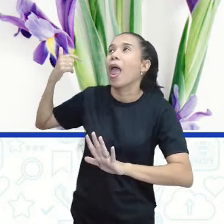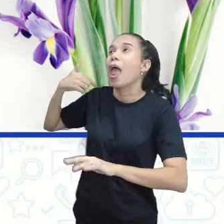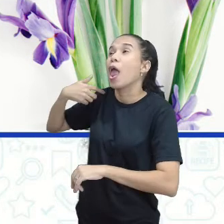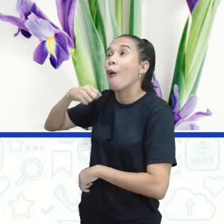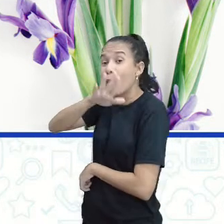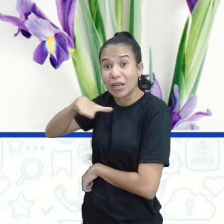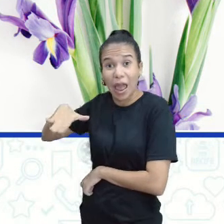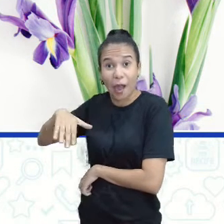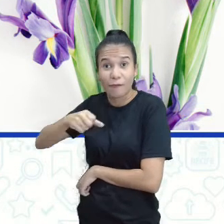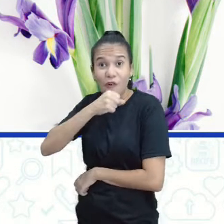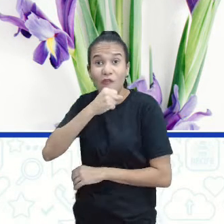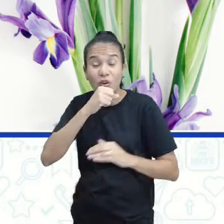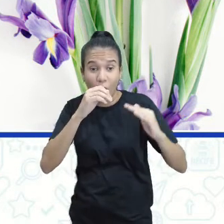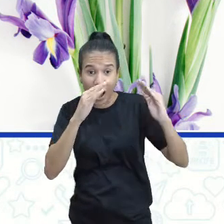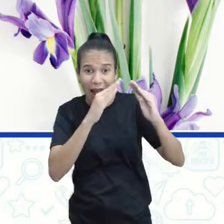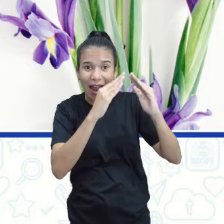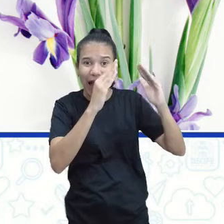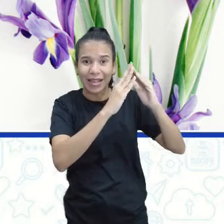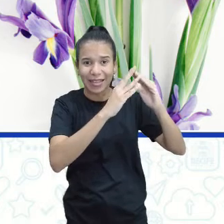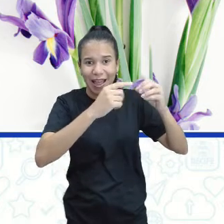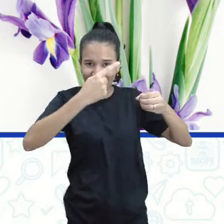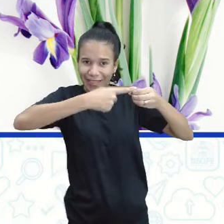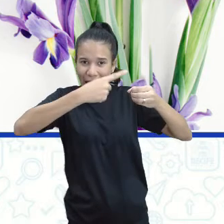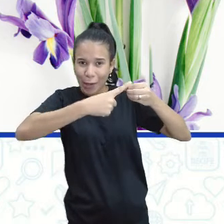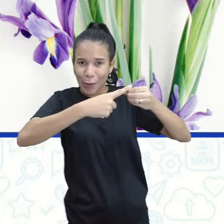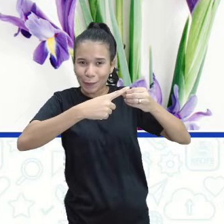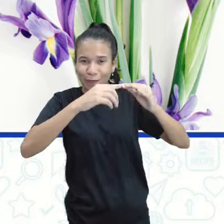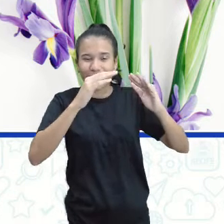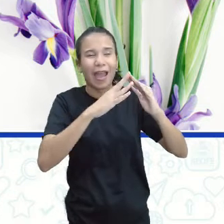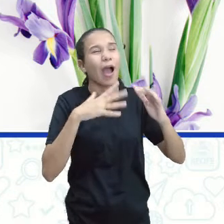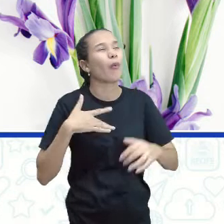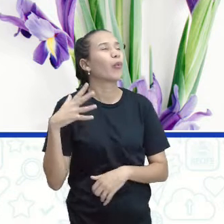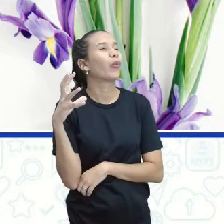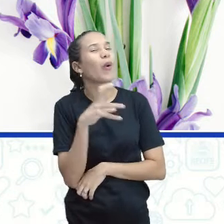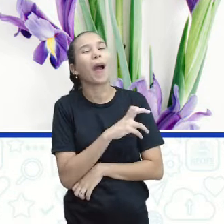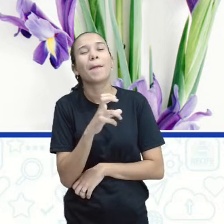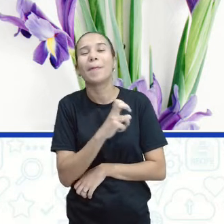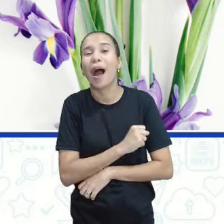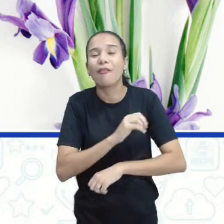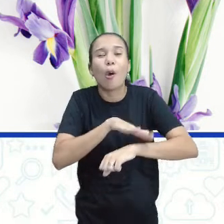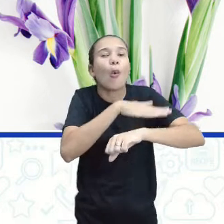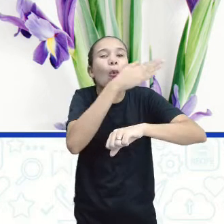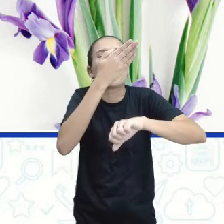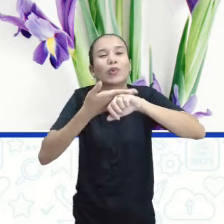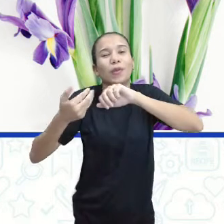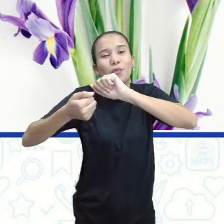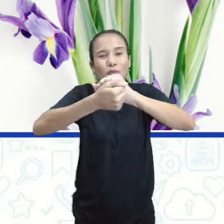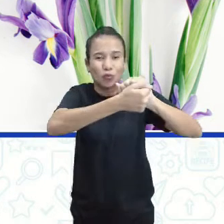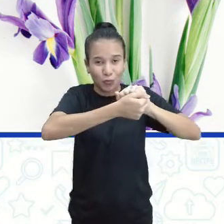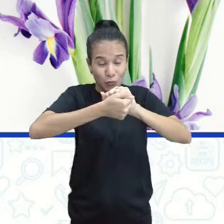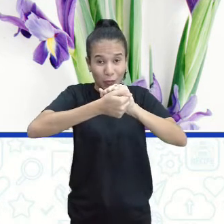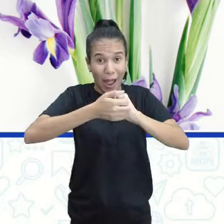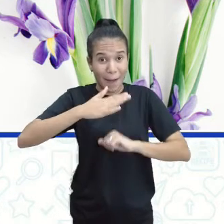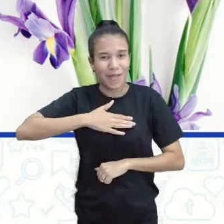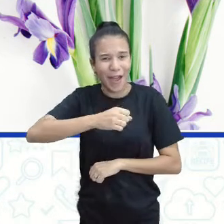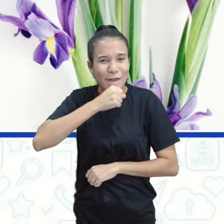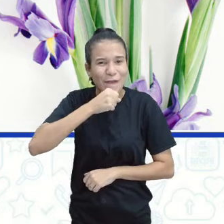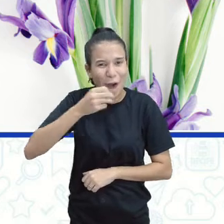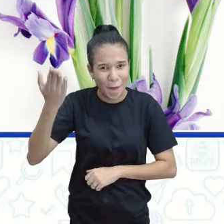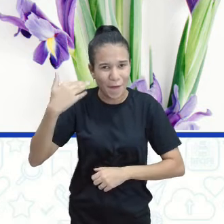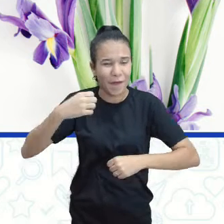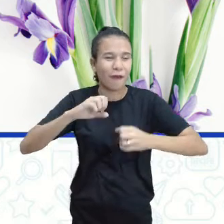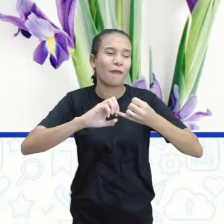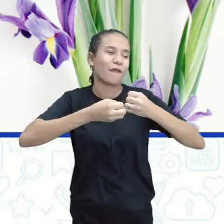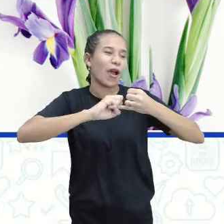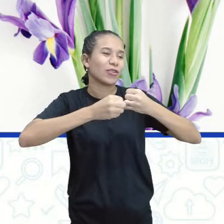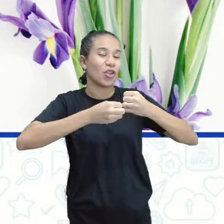criança, meus avós moravam em uma casa no interior e eu amava passar os dias com eles. Minha avó fazia o melhor feijão